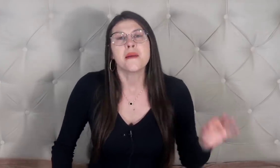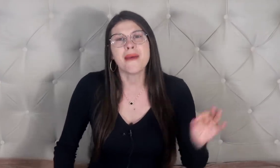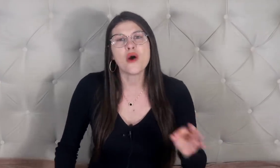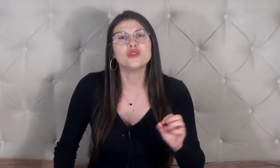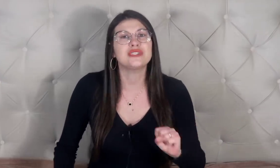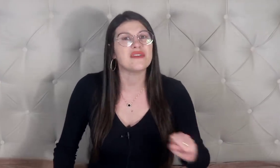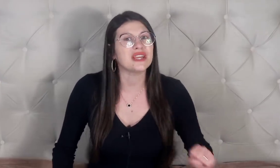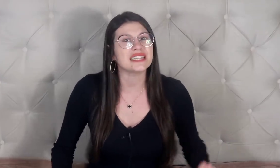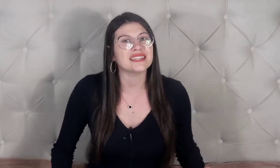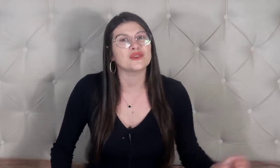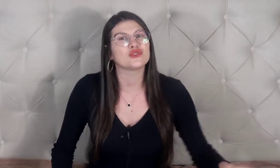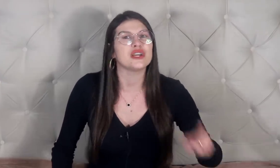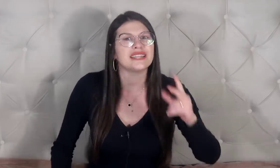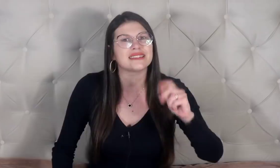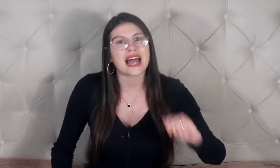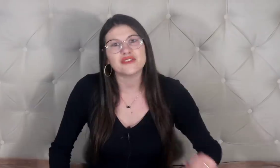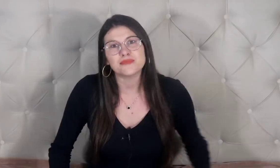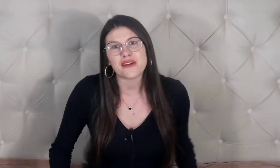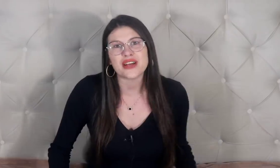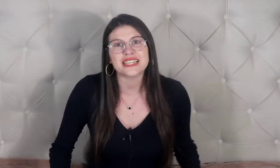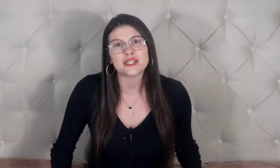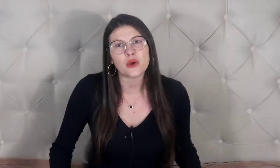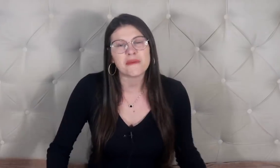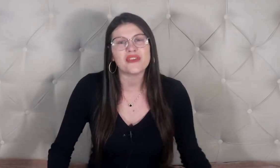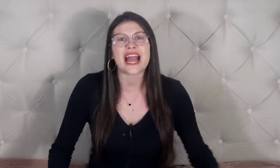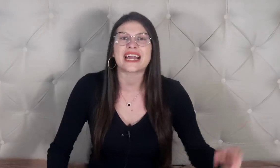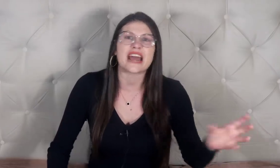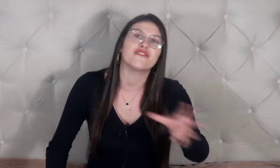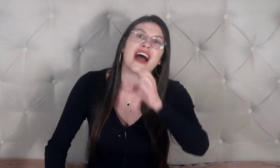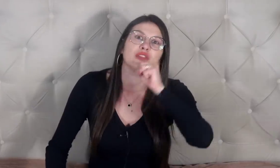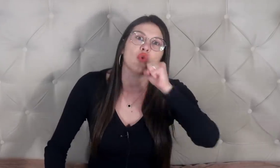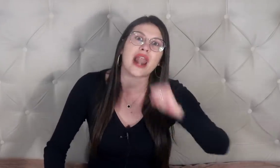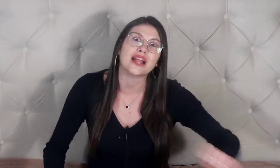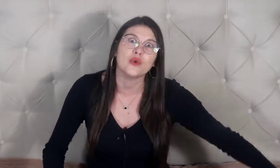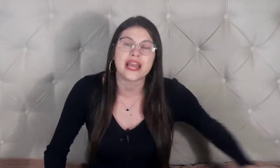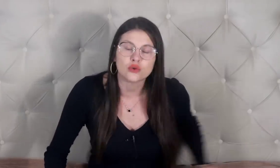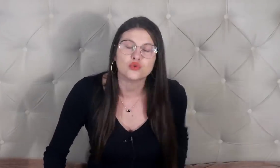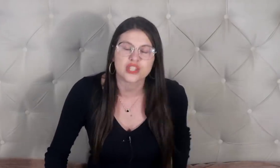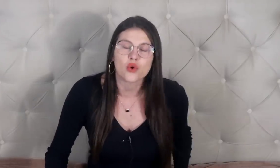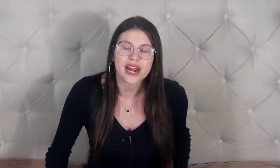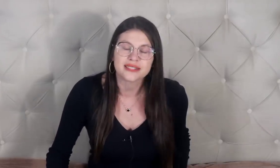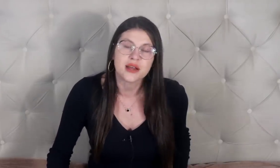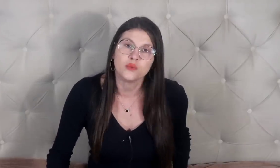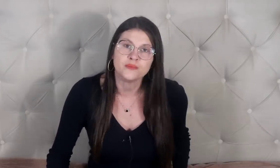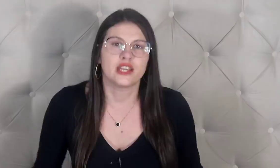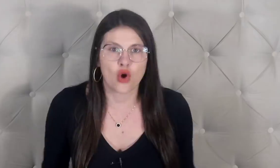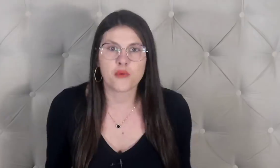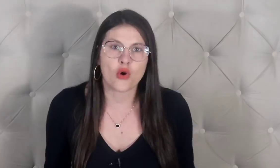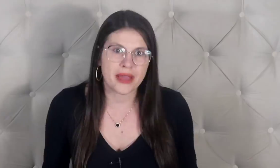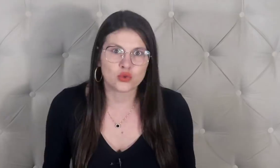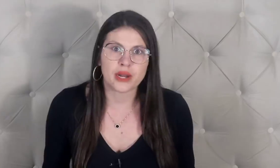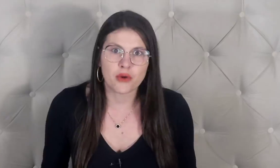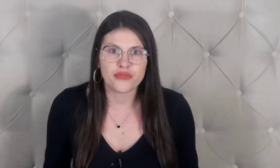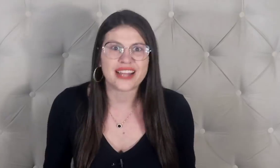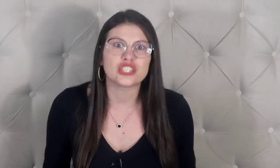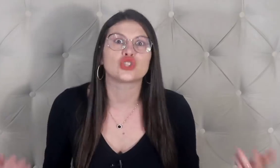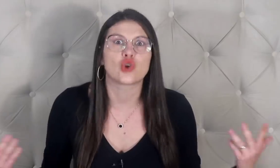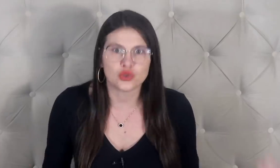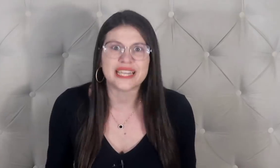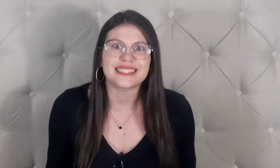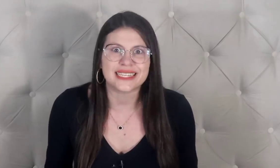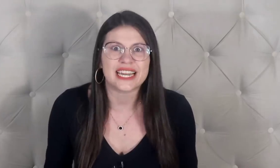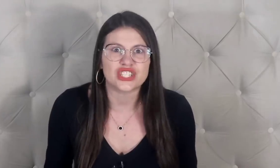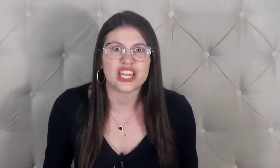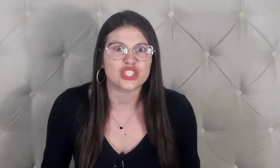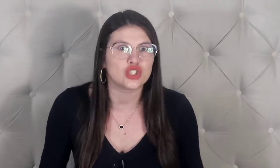Xande, Barroso teve que dar seus 2 centavos para fazer seu nome ficar cravado no lado negro do seu coração. E como cobertura mofada